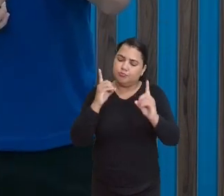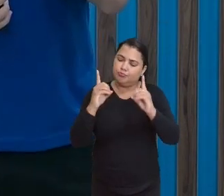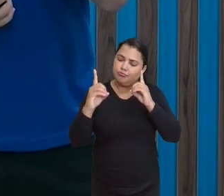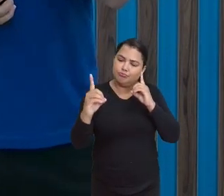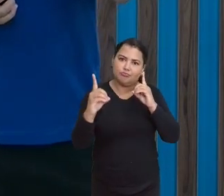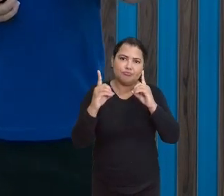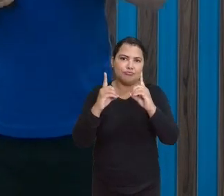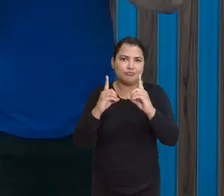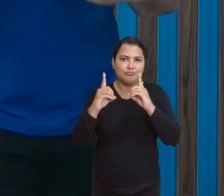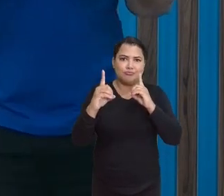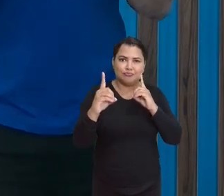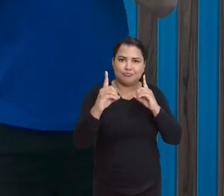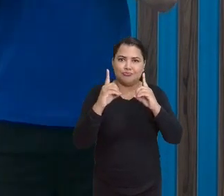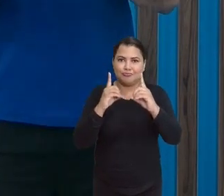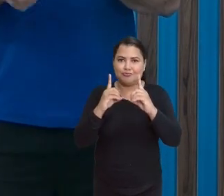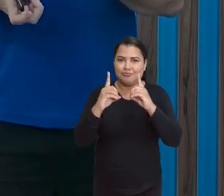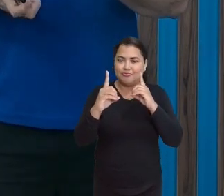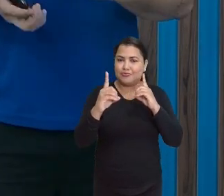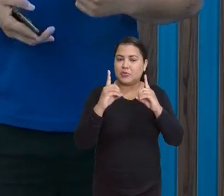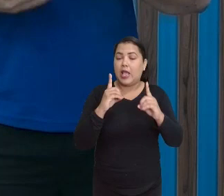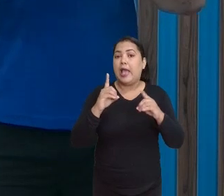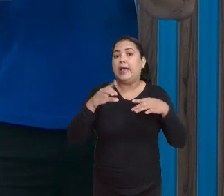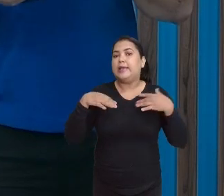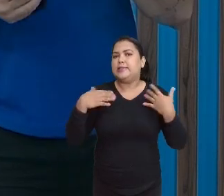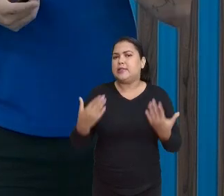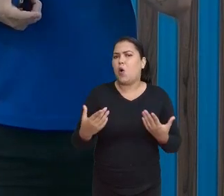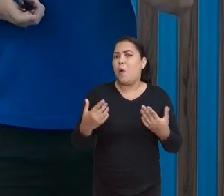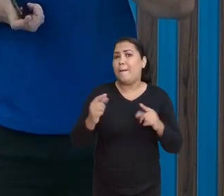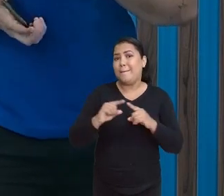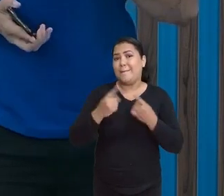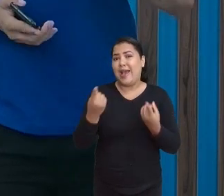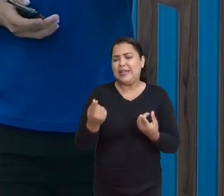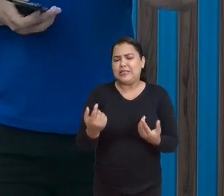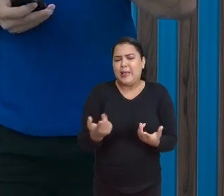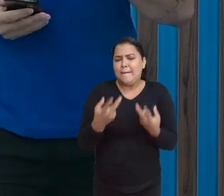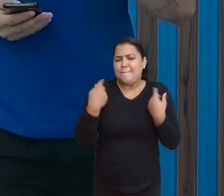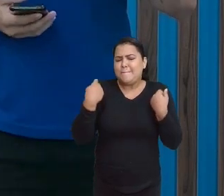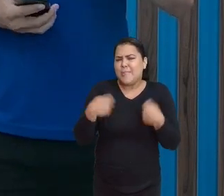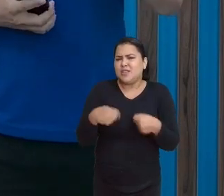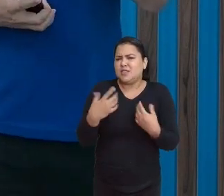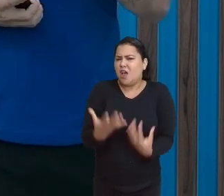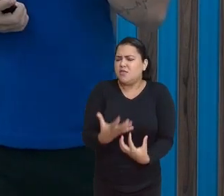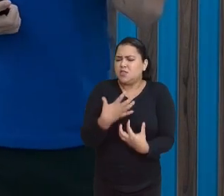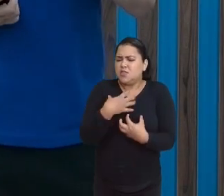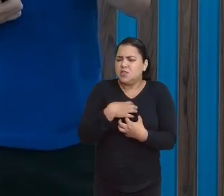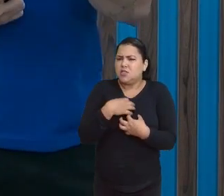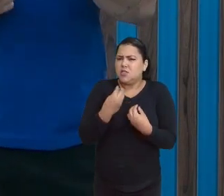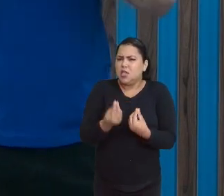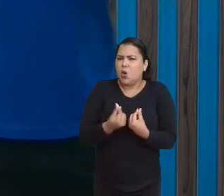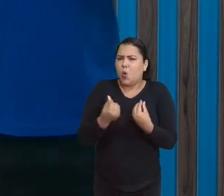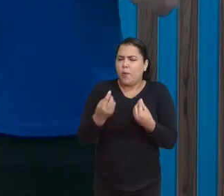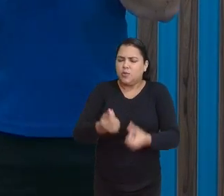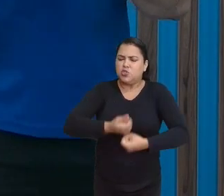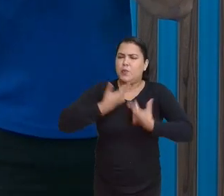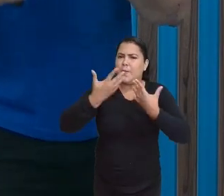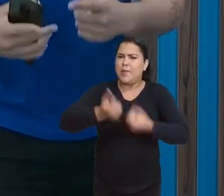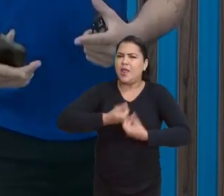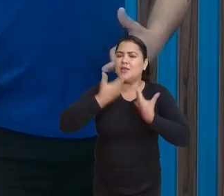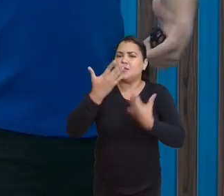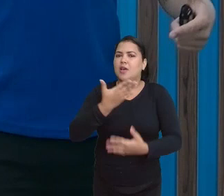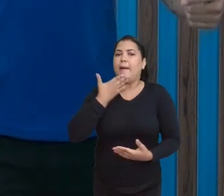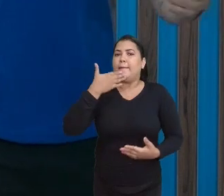E aí, por sentir a necessidade de aumentar essa forma de expressão e